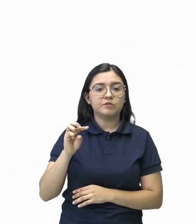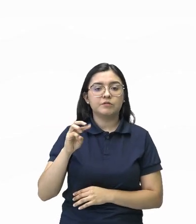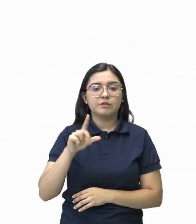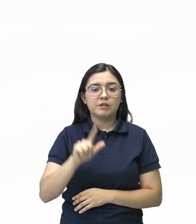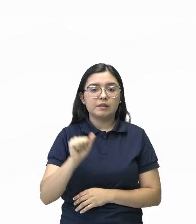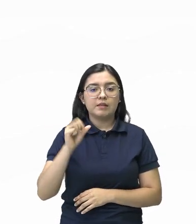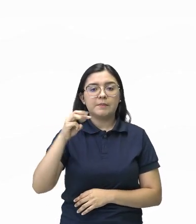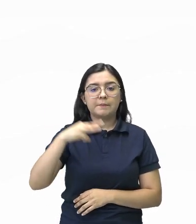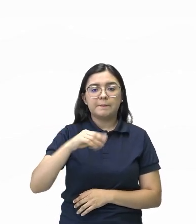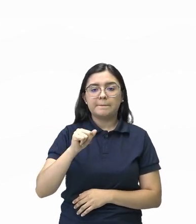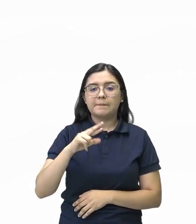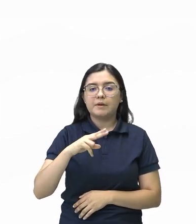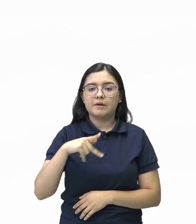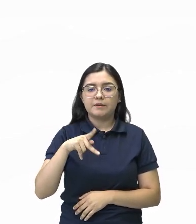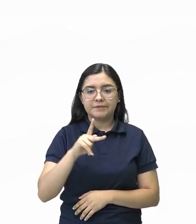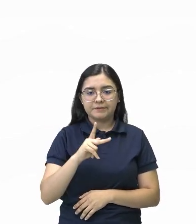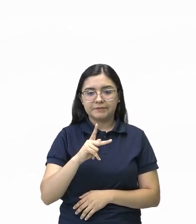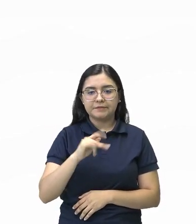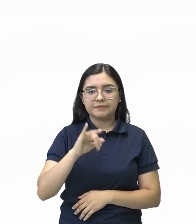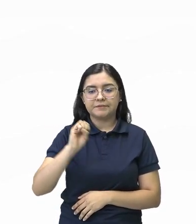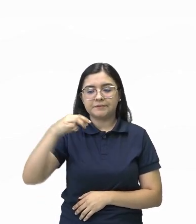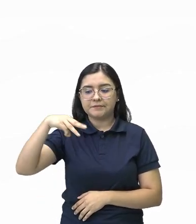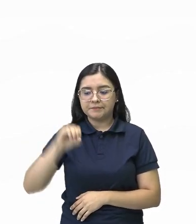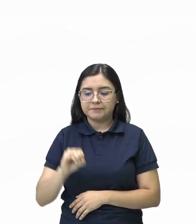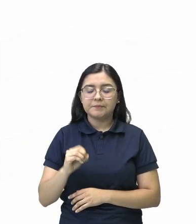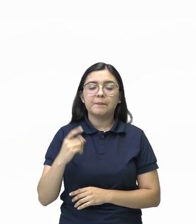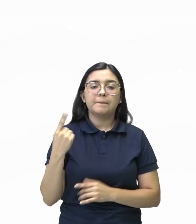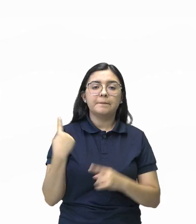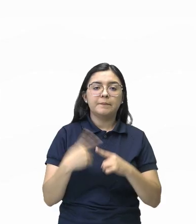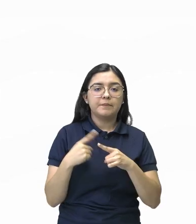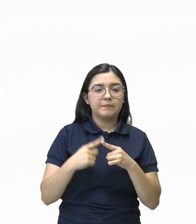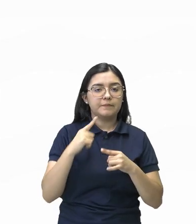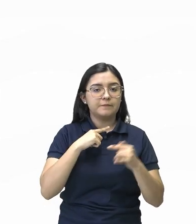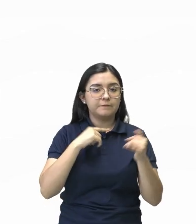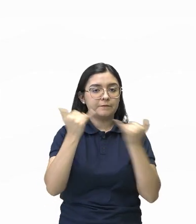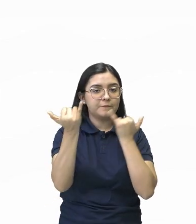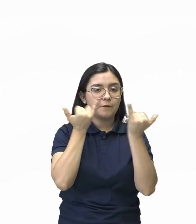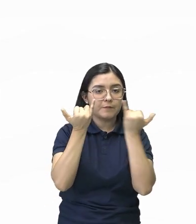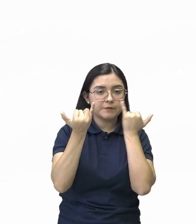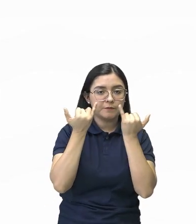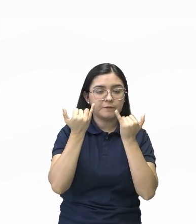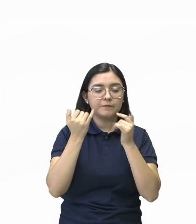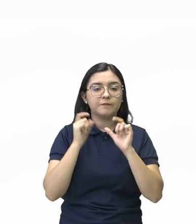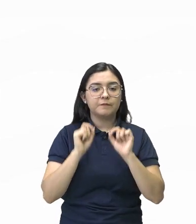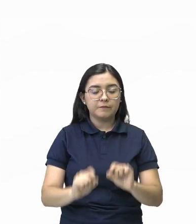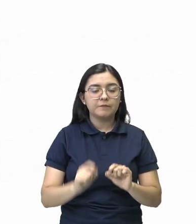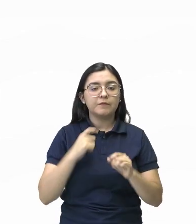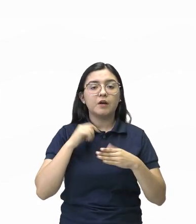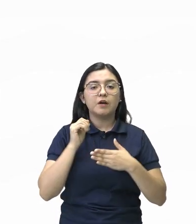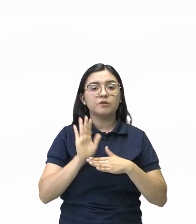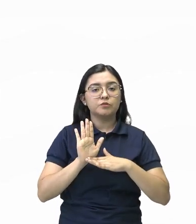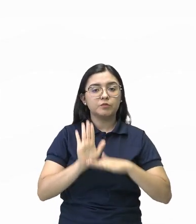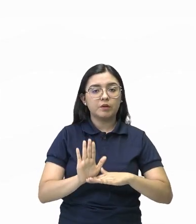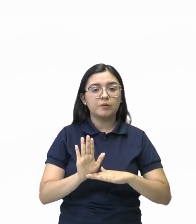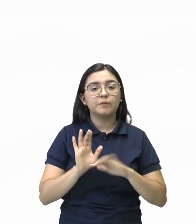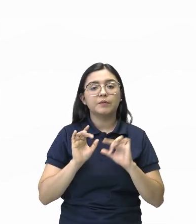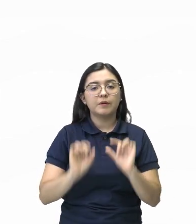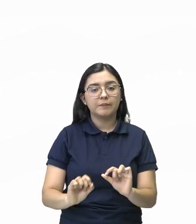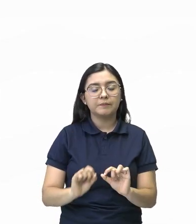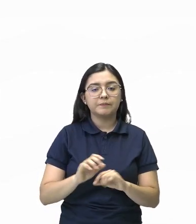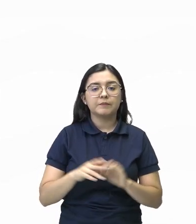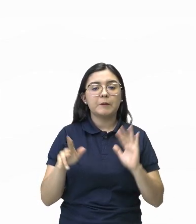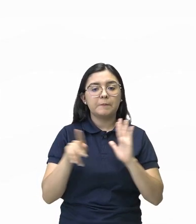retórica, porque ela vem trazendo informações que vão corroborar com